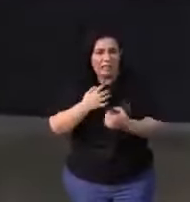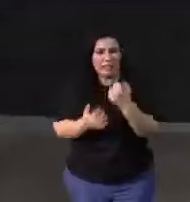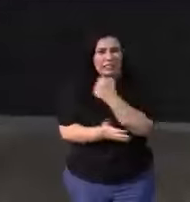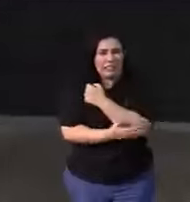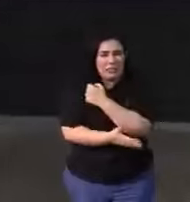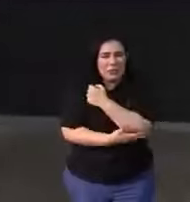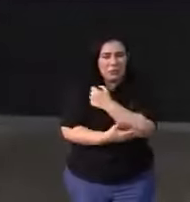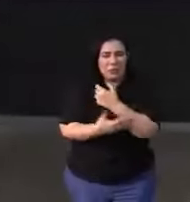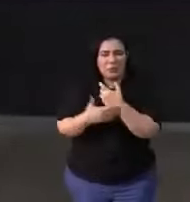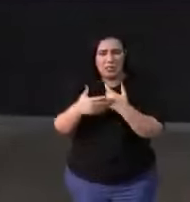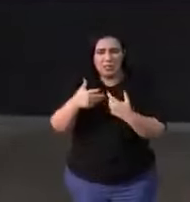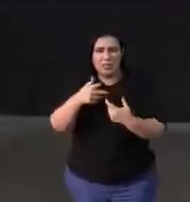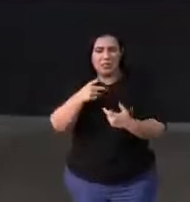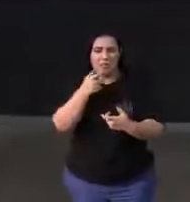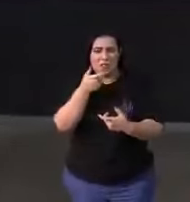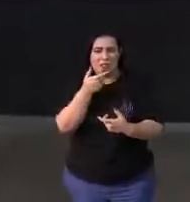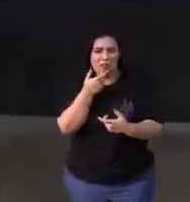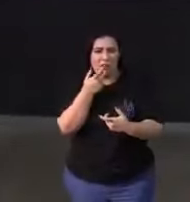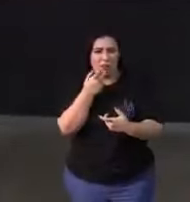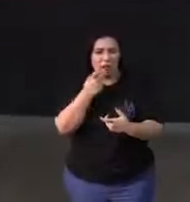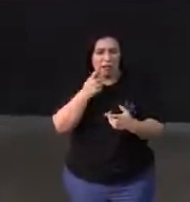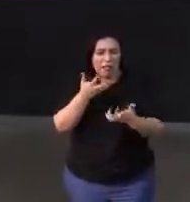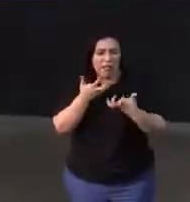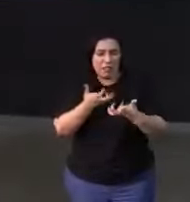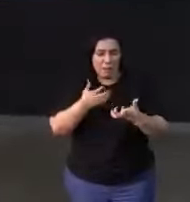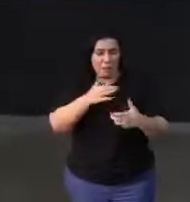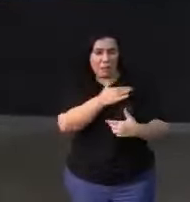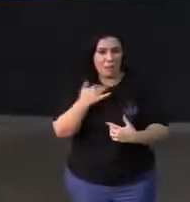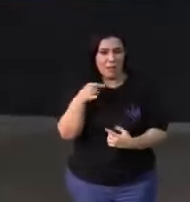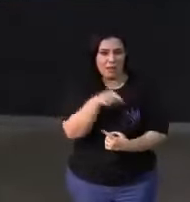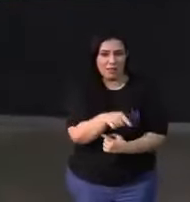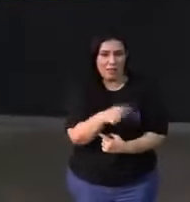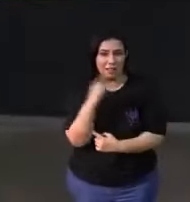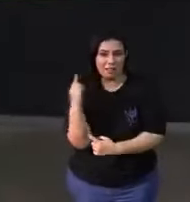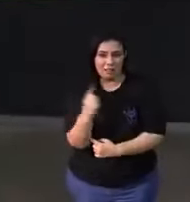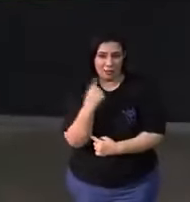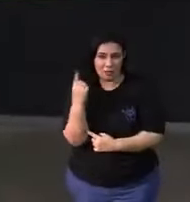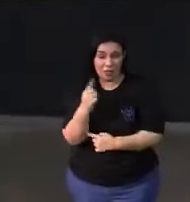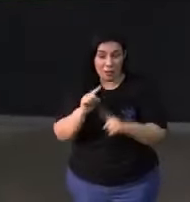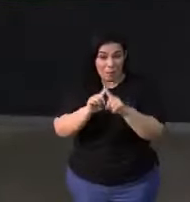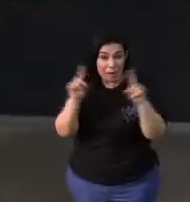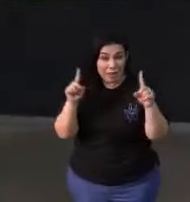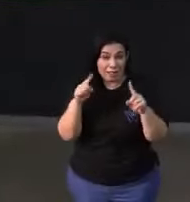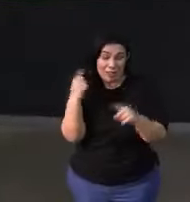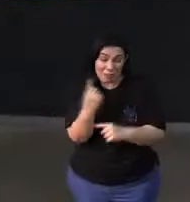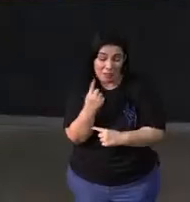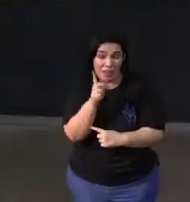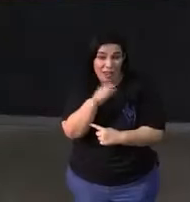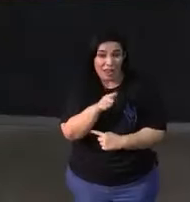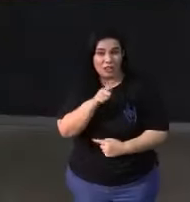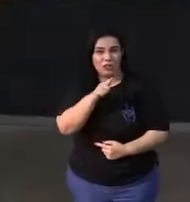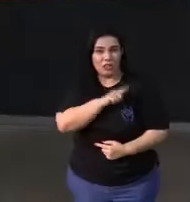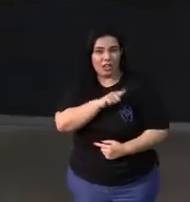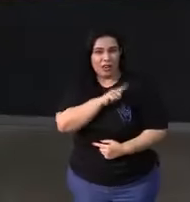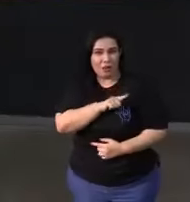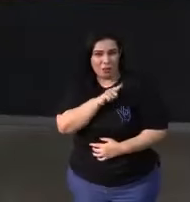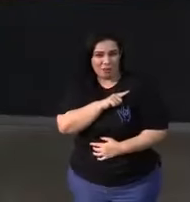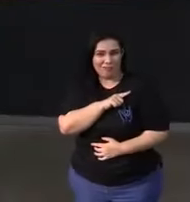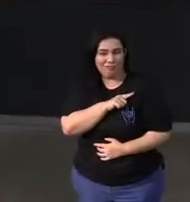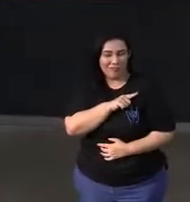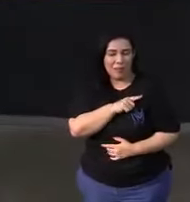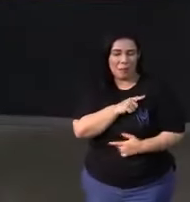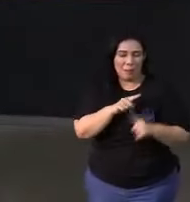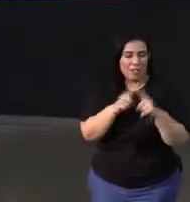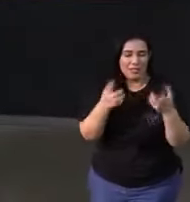joga dardos e lanças para matar Davi. Mesmo Davi sendo seu genro, ele quer tirar